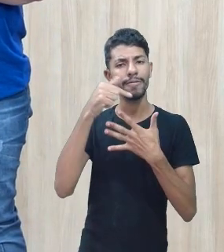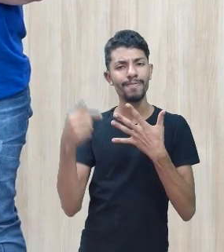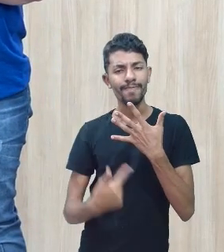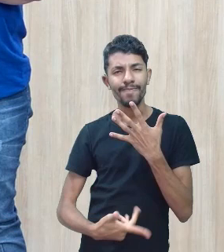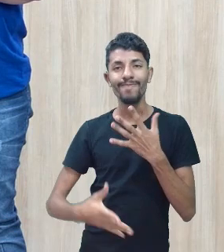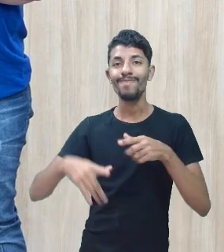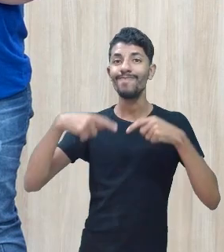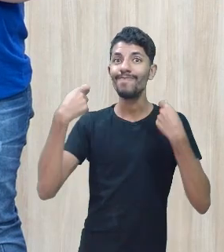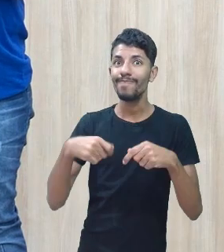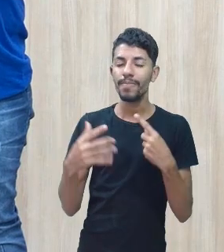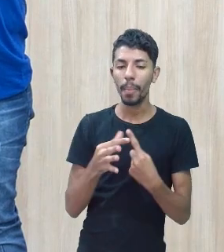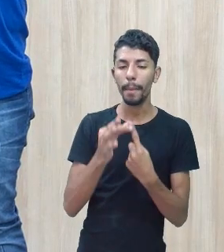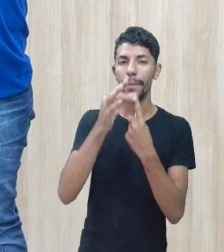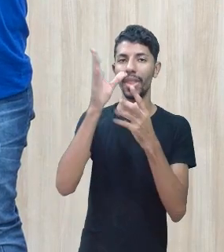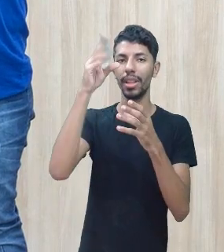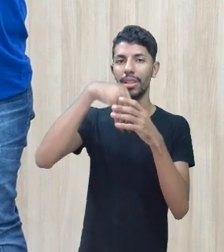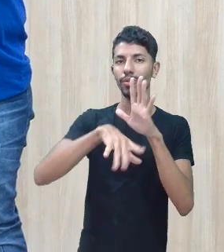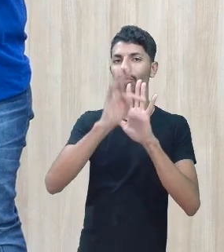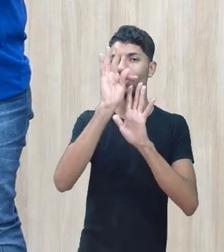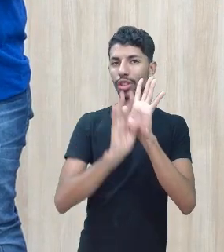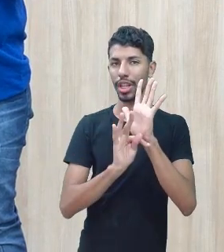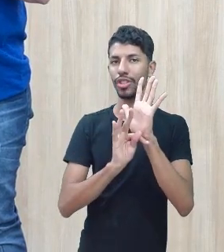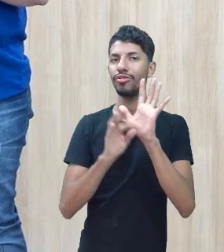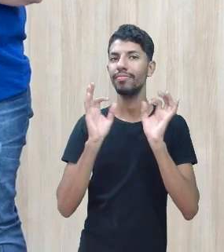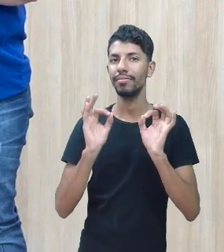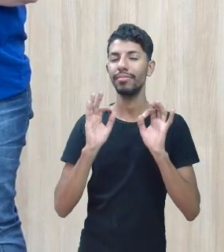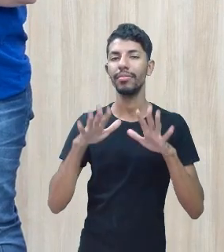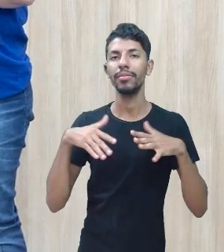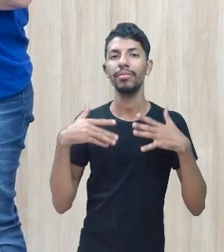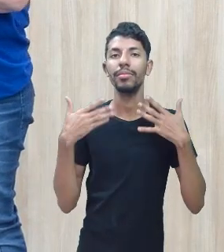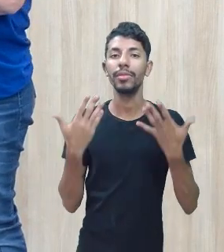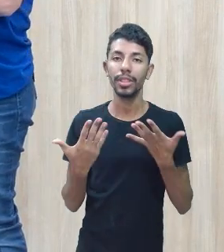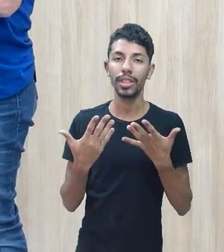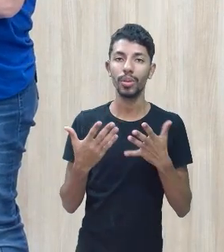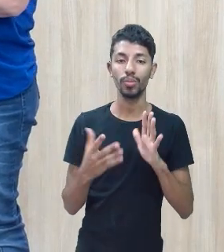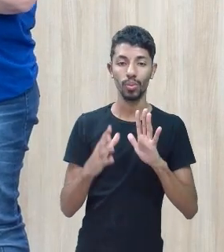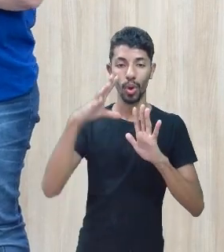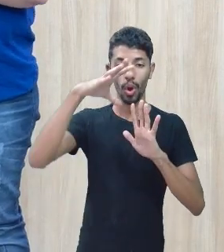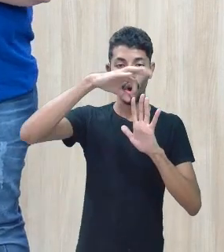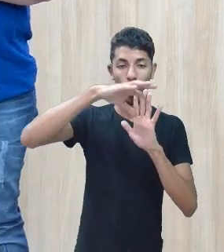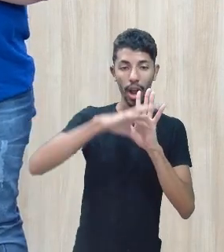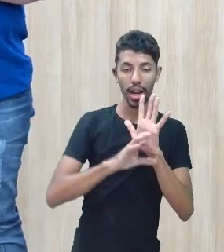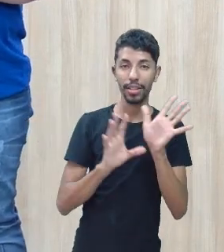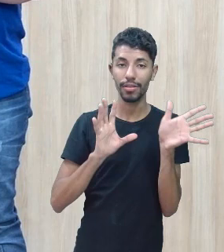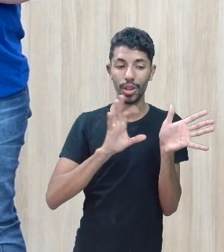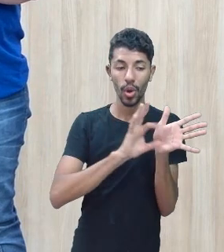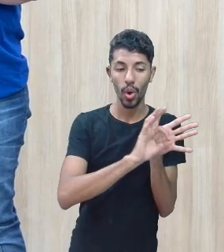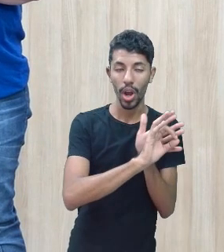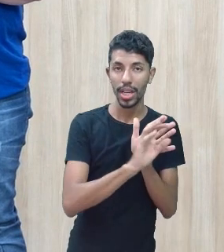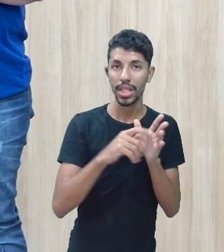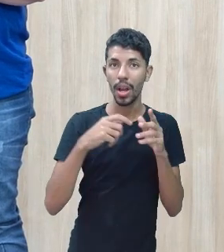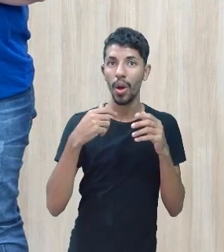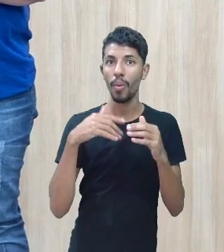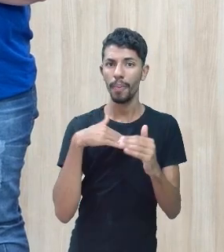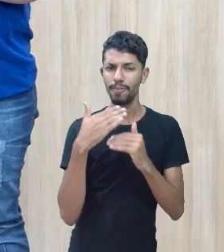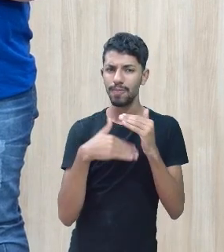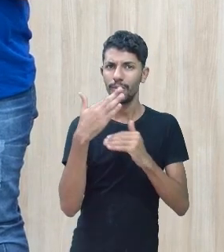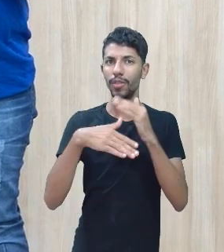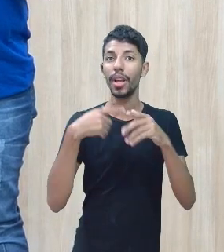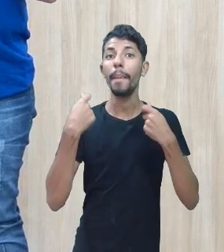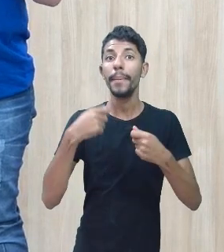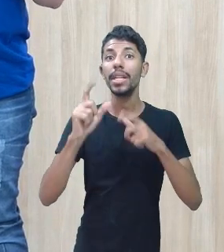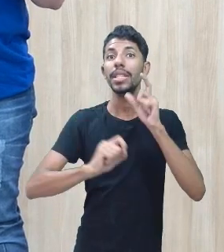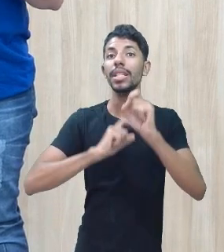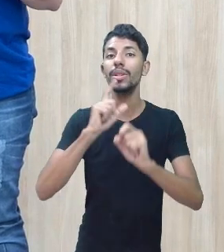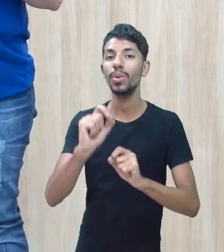discurso. Então, a coerência e coesão, ela para ser construída é necessário